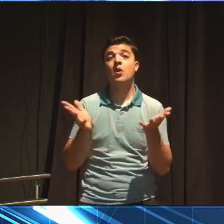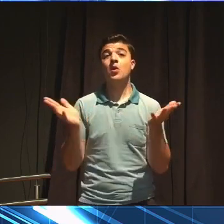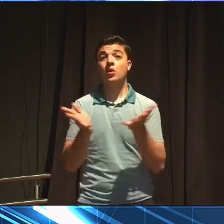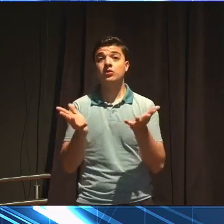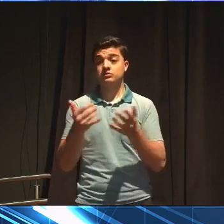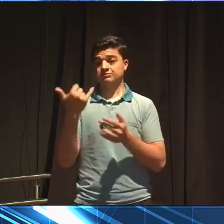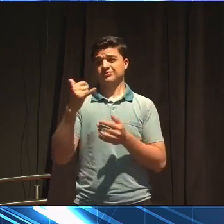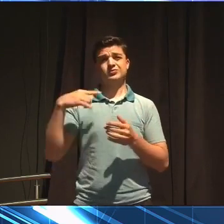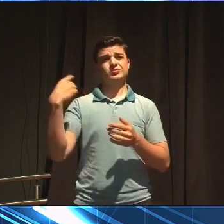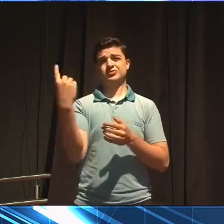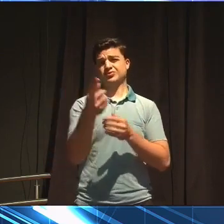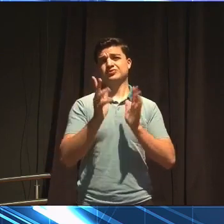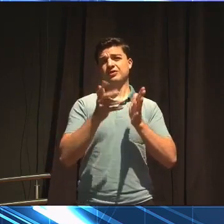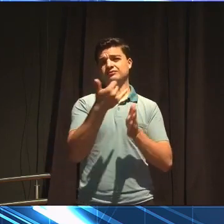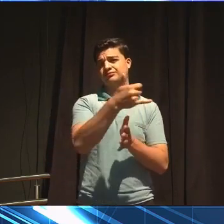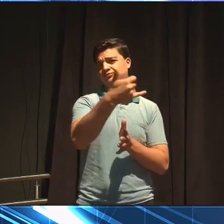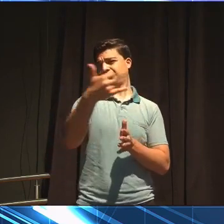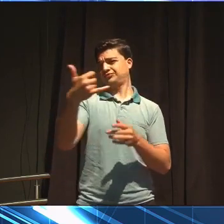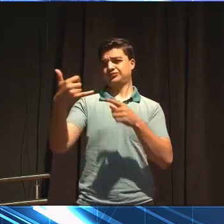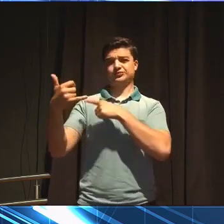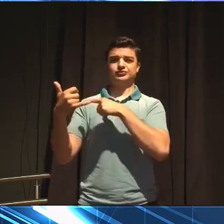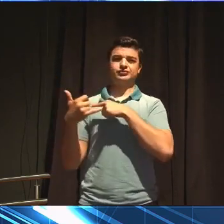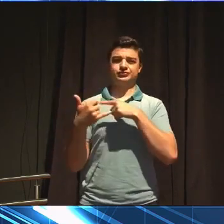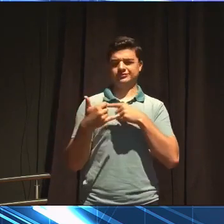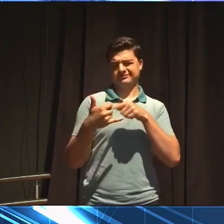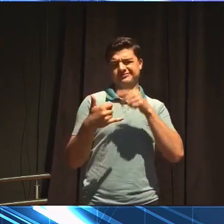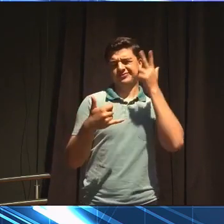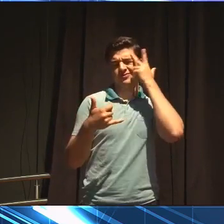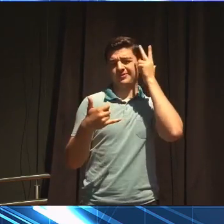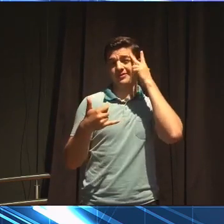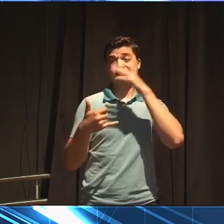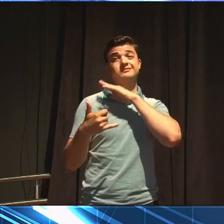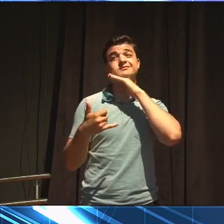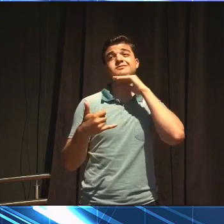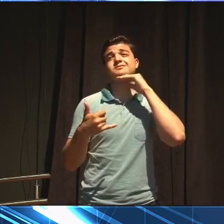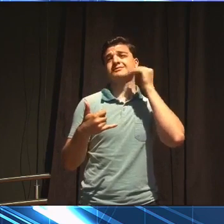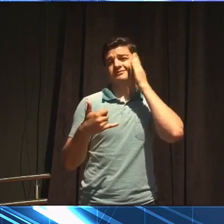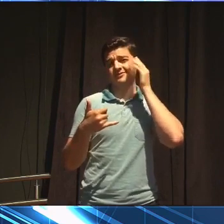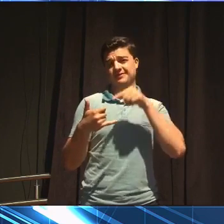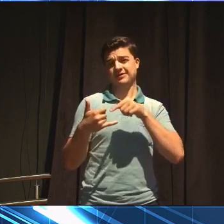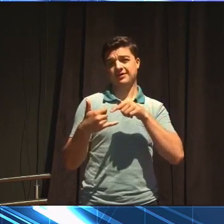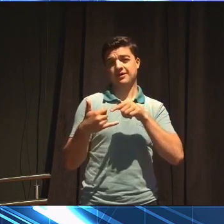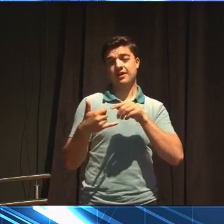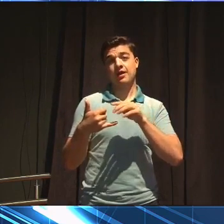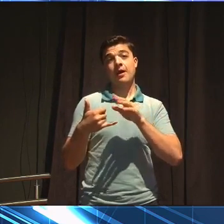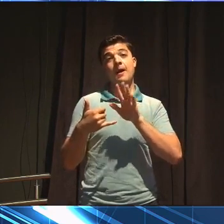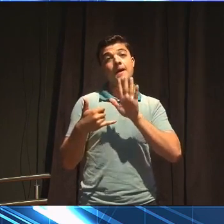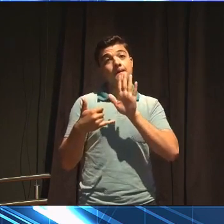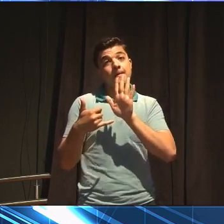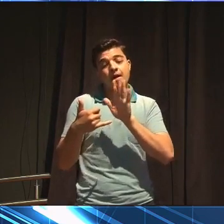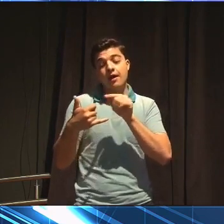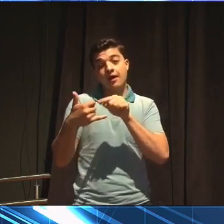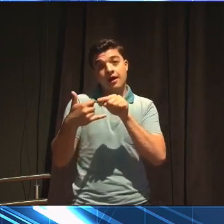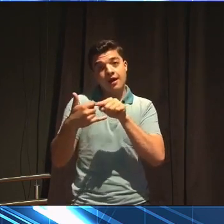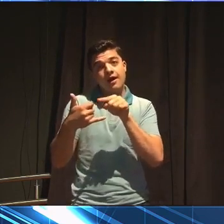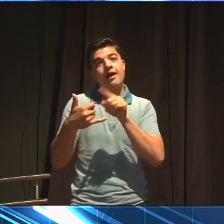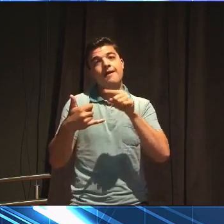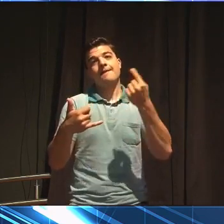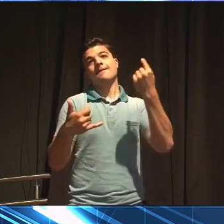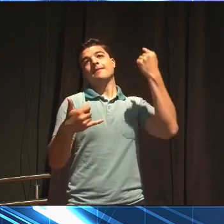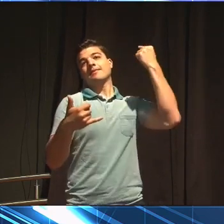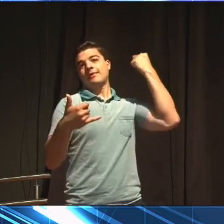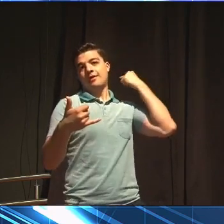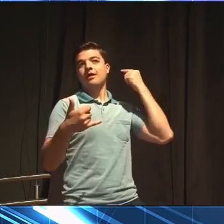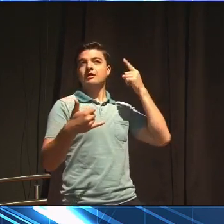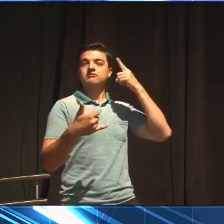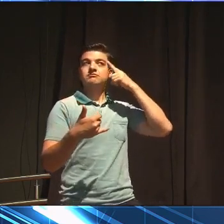consiga olhar para ele com esses olhos, mas quando a gente pensa de forma consciente, a gente entende que ele é um projeto criativo.